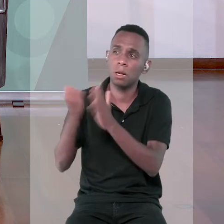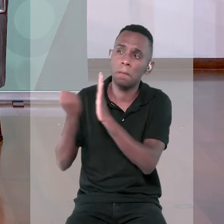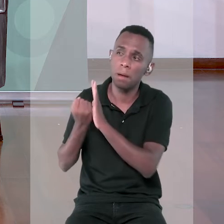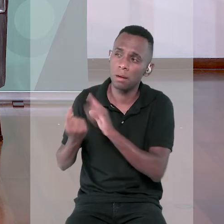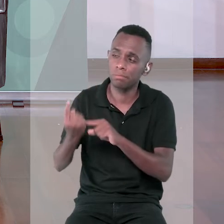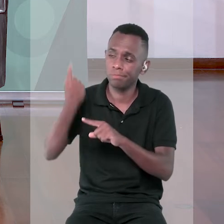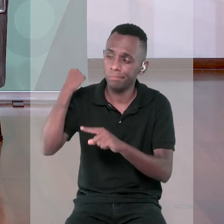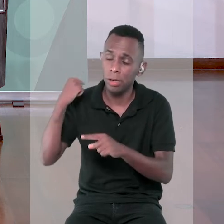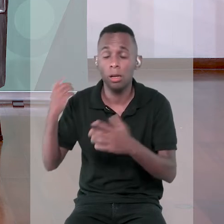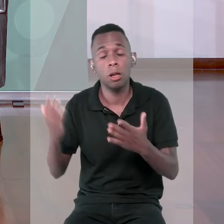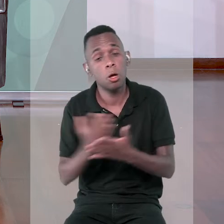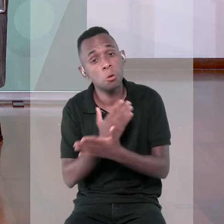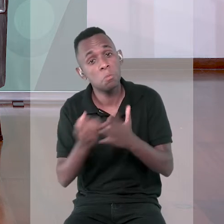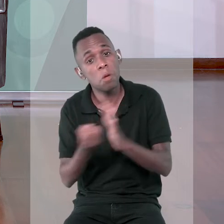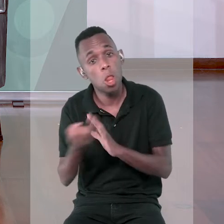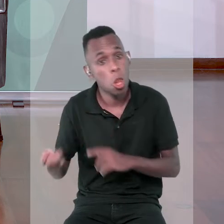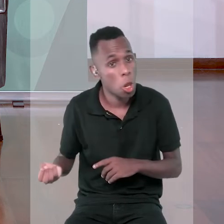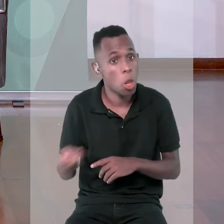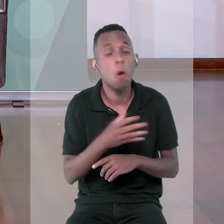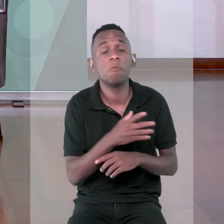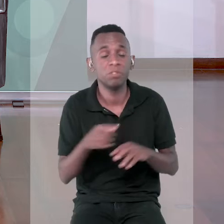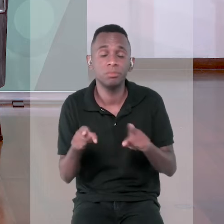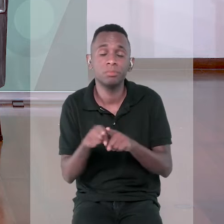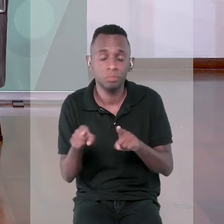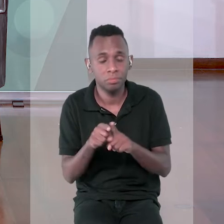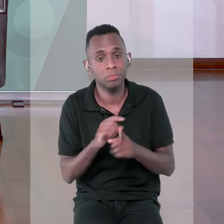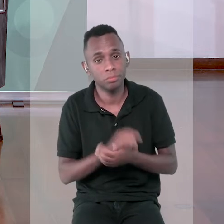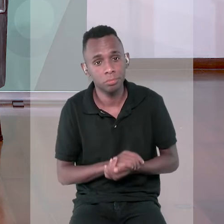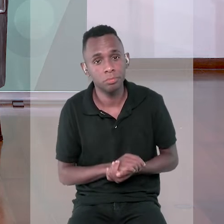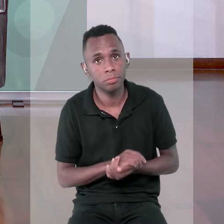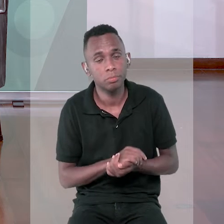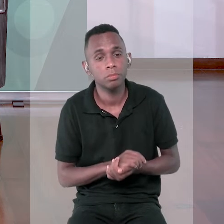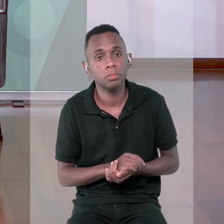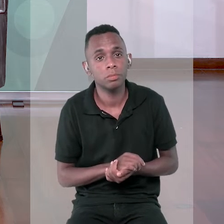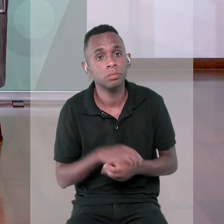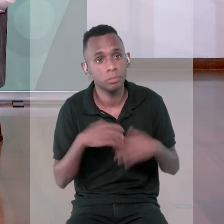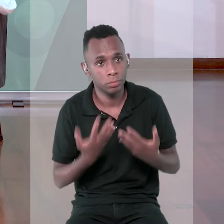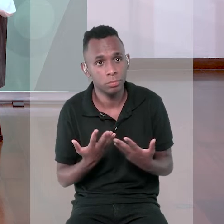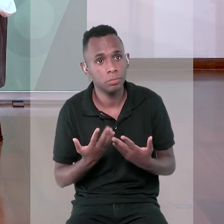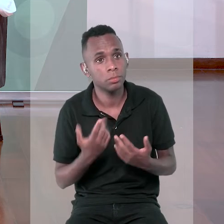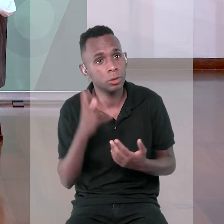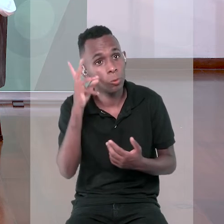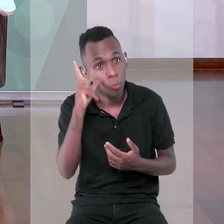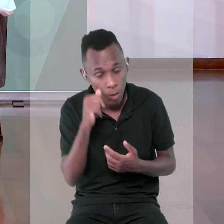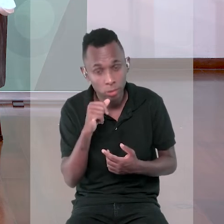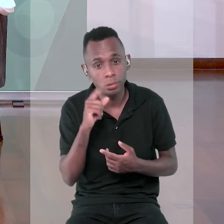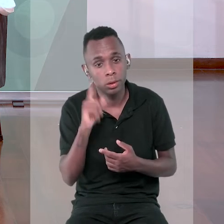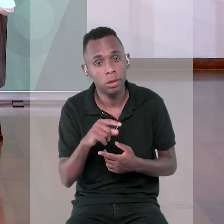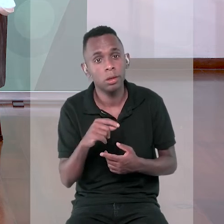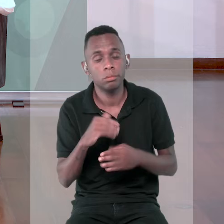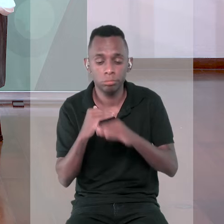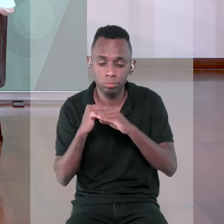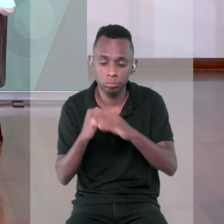moderno. E de um arcaico ainda mais arcaico, percebe? Que eu estou dizendo assim, eu acho que é isso